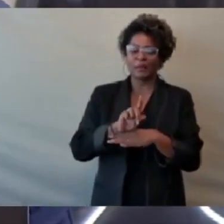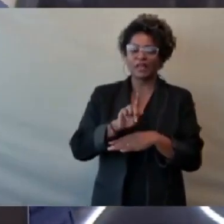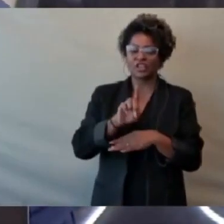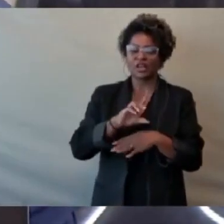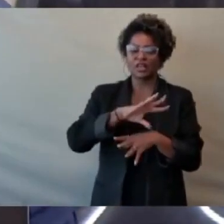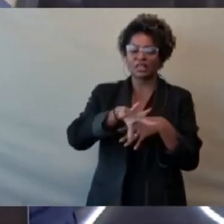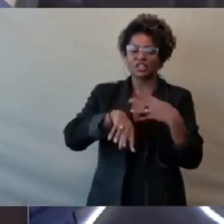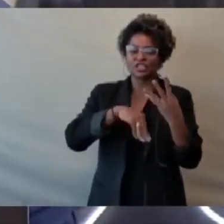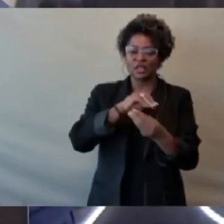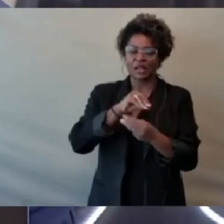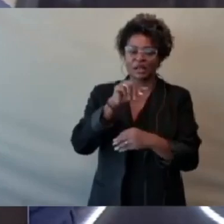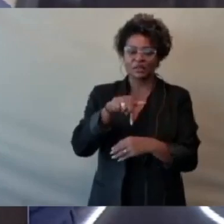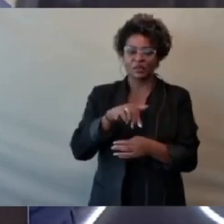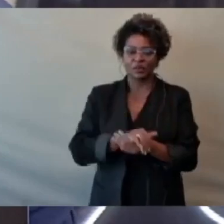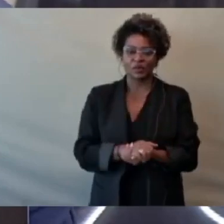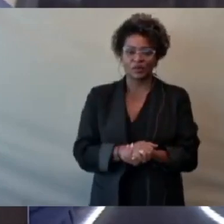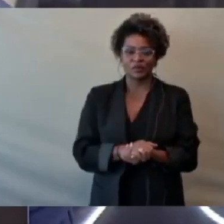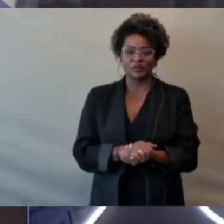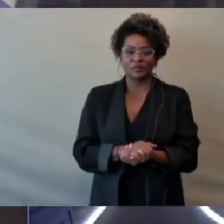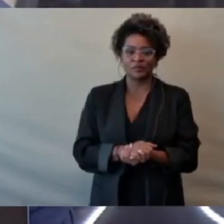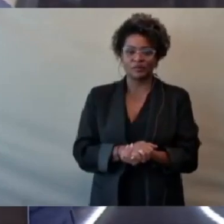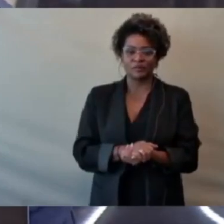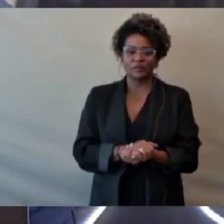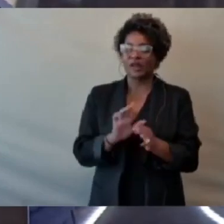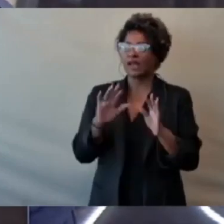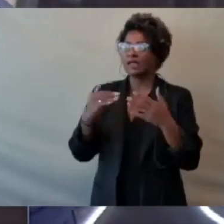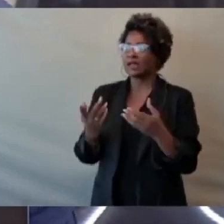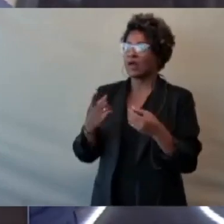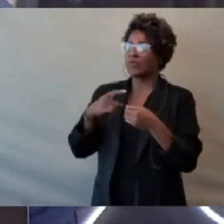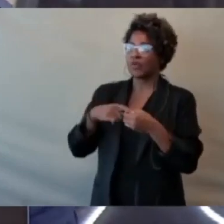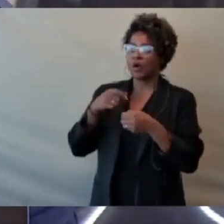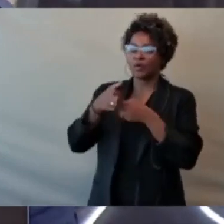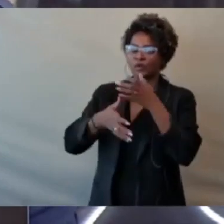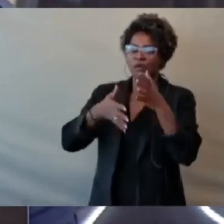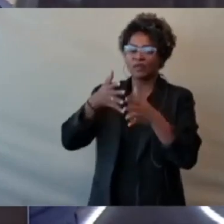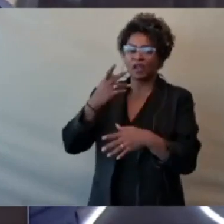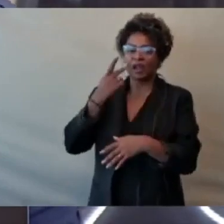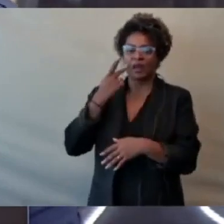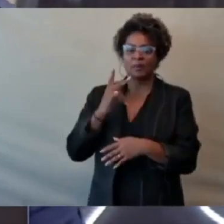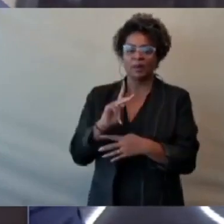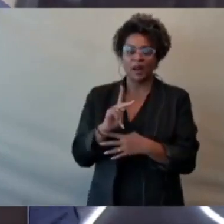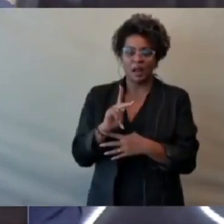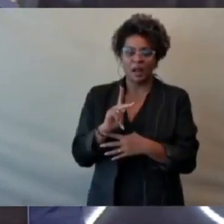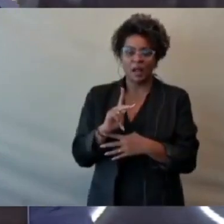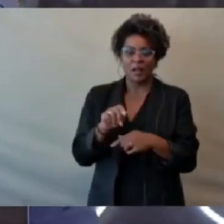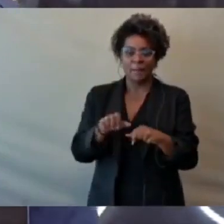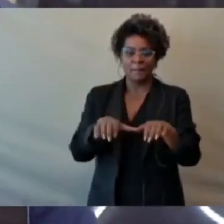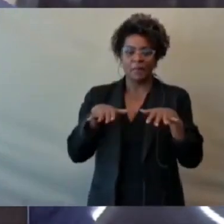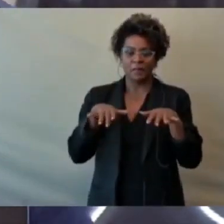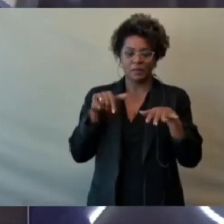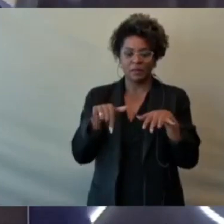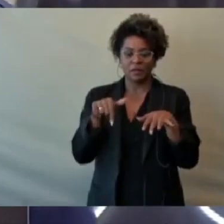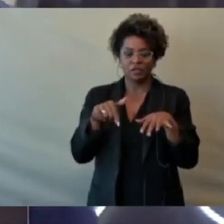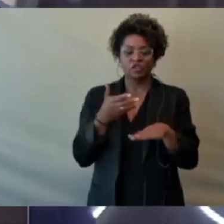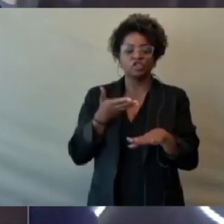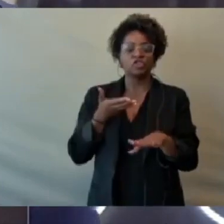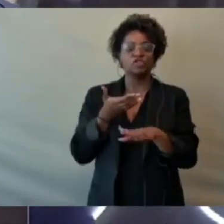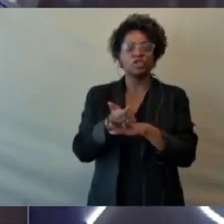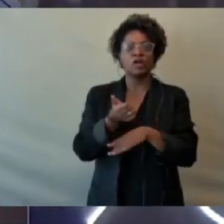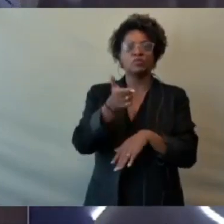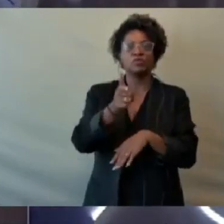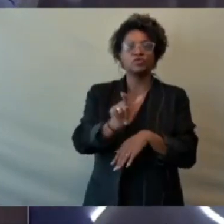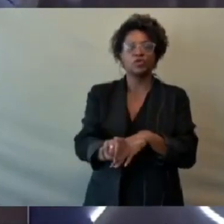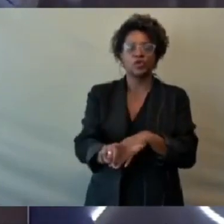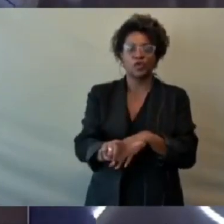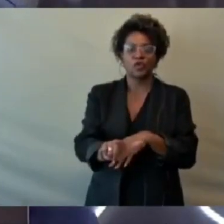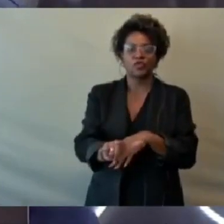volto a palavra aqui então para para a plenária aqui e chamo novamente a Cláudia Martins